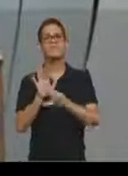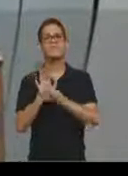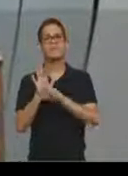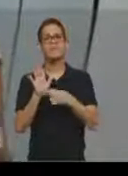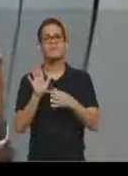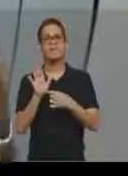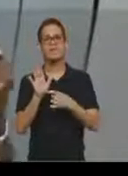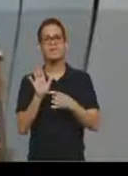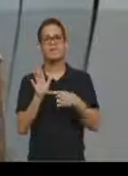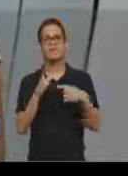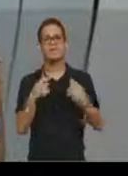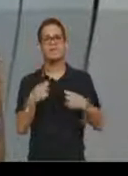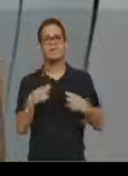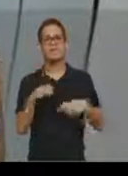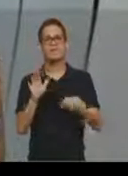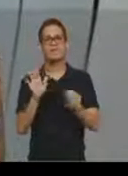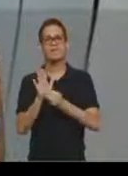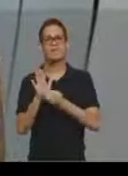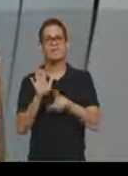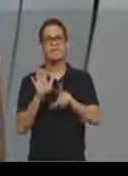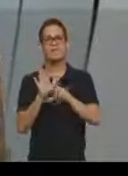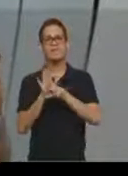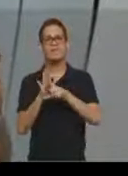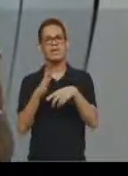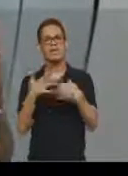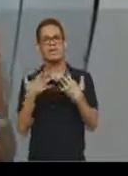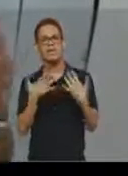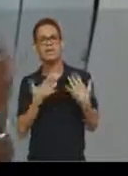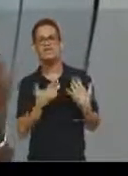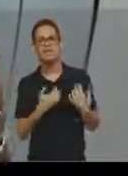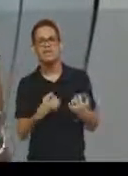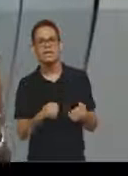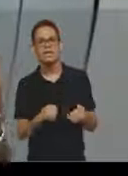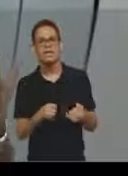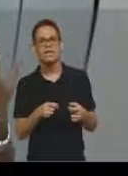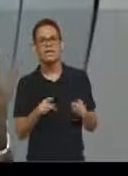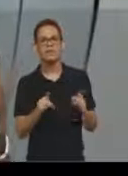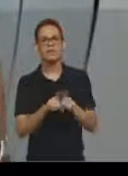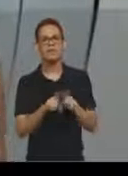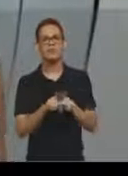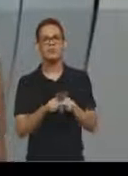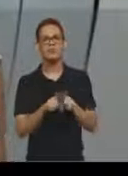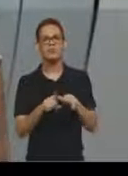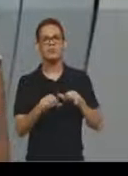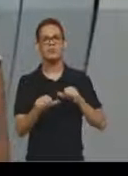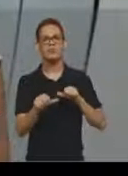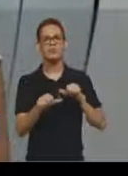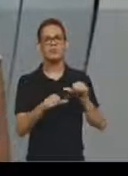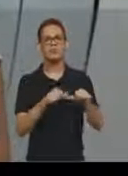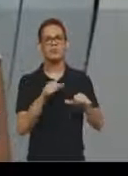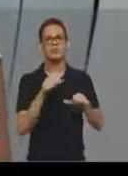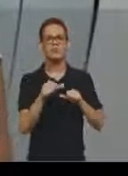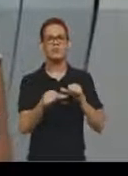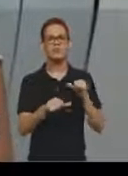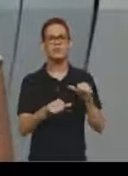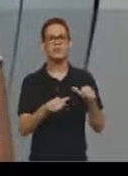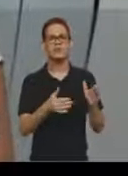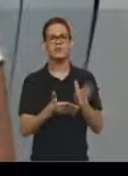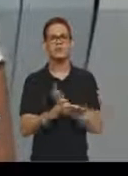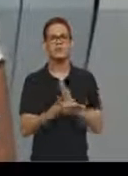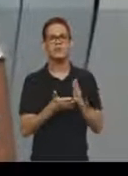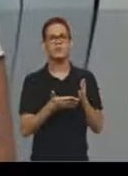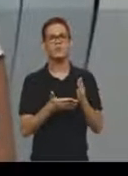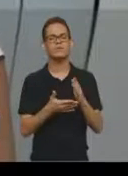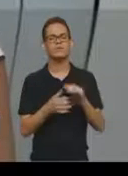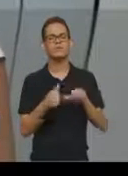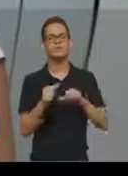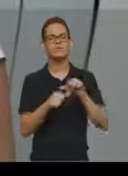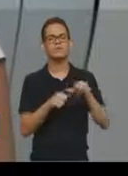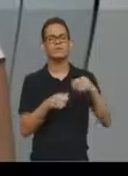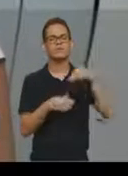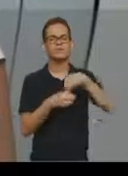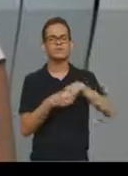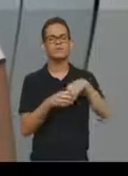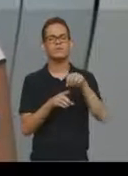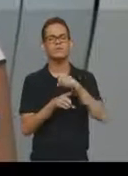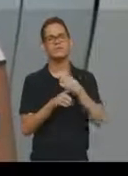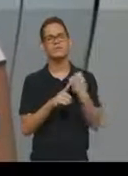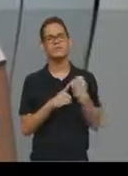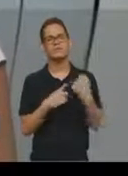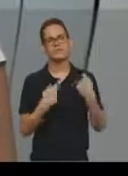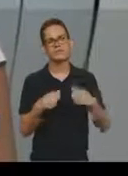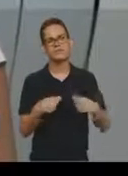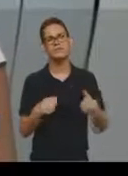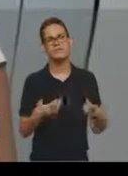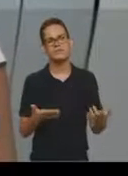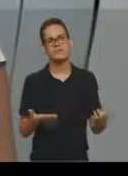também fosse resolvida, ou melhor, para que houvesse uma integração das pessoas na sociedade. A gente pode falar